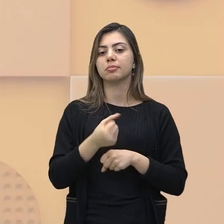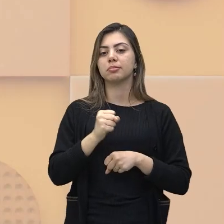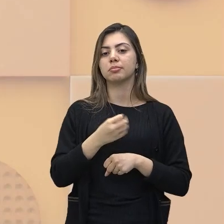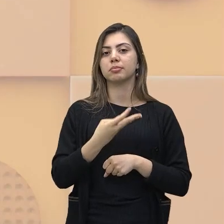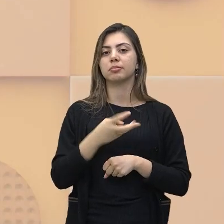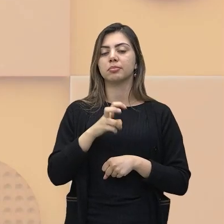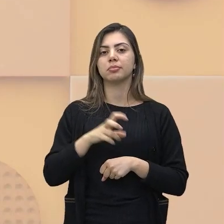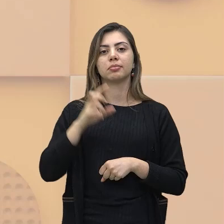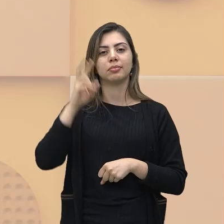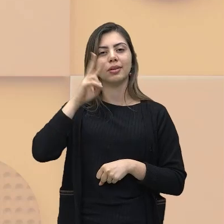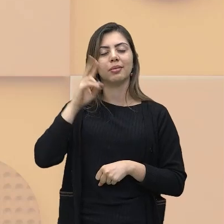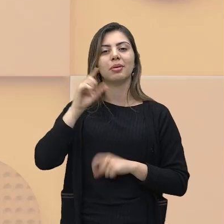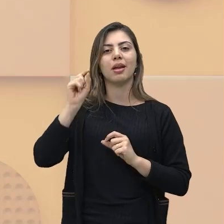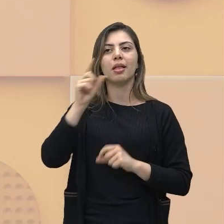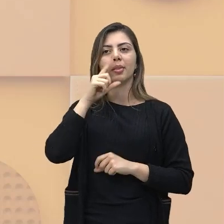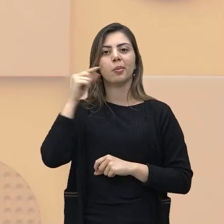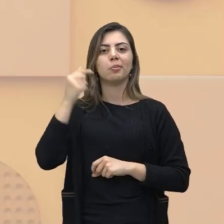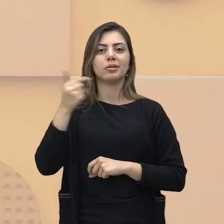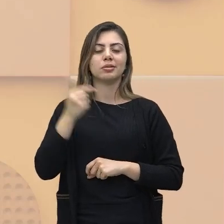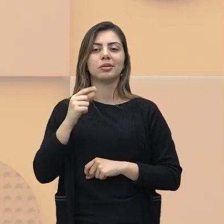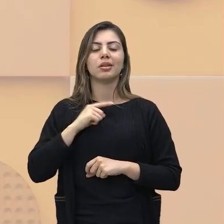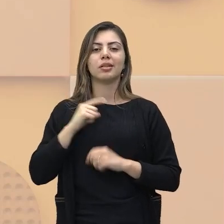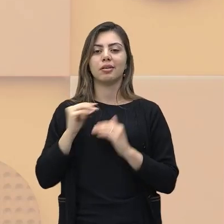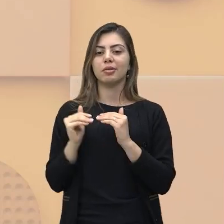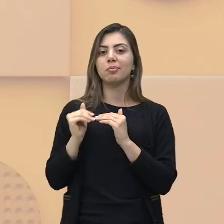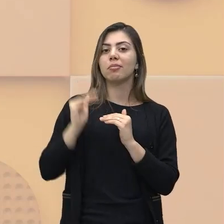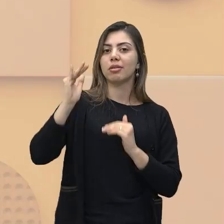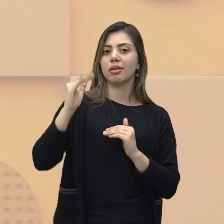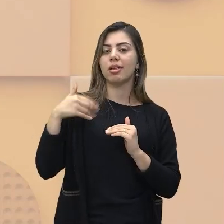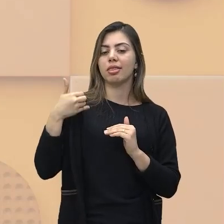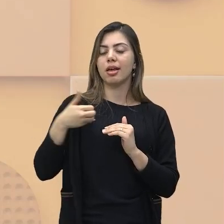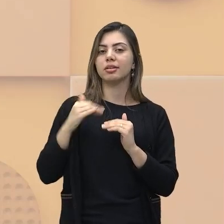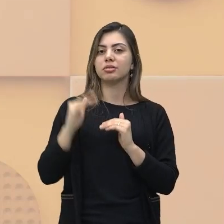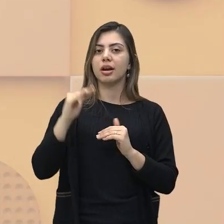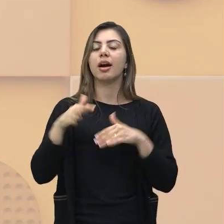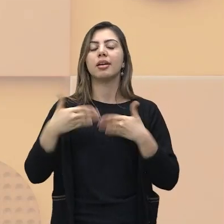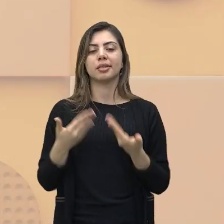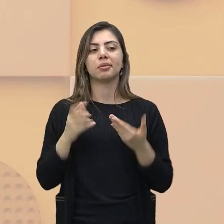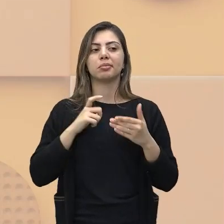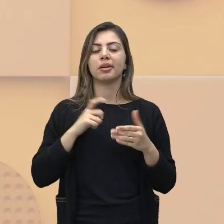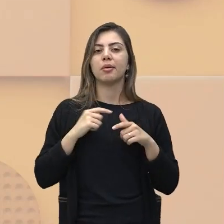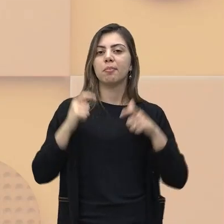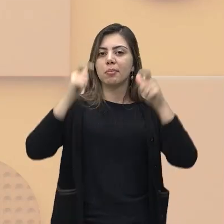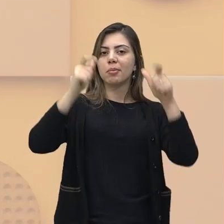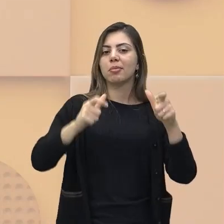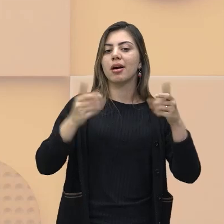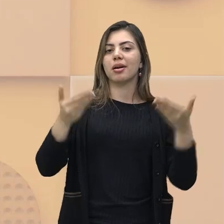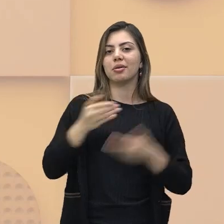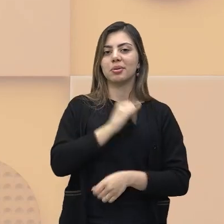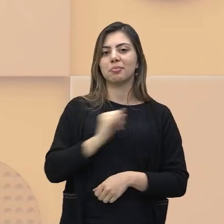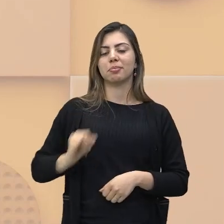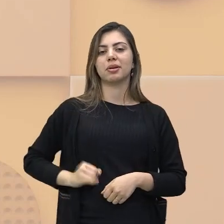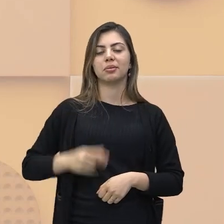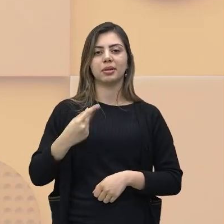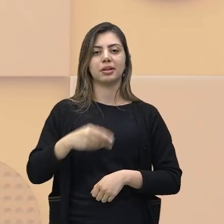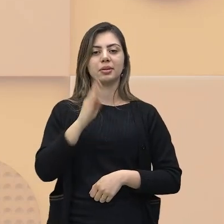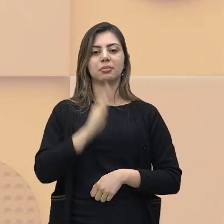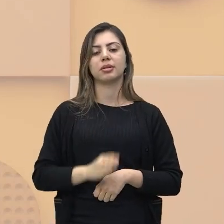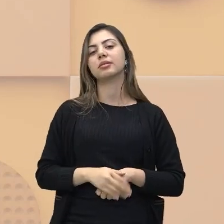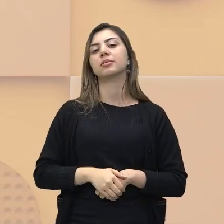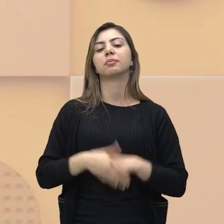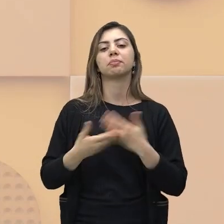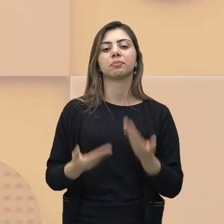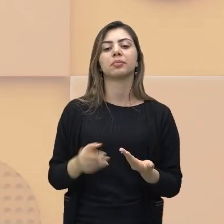maioridade, quando Dom Pedro II é coroado como imperador do Brasil. né, quando tanto liberais